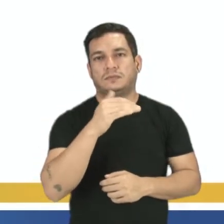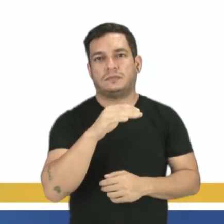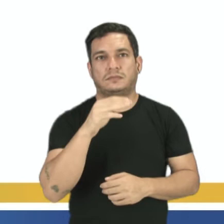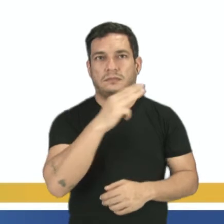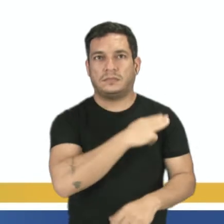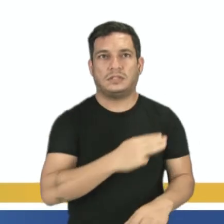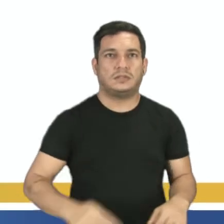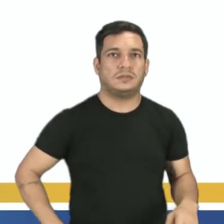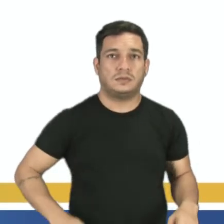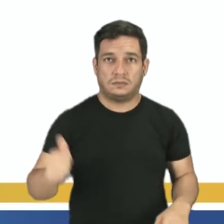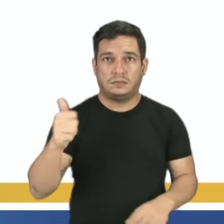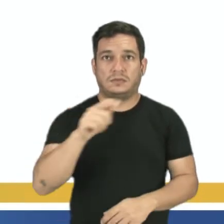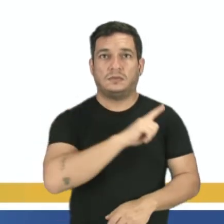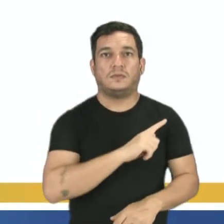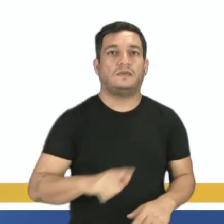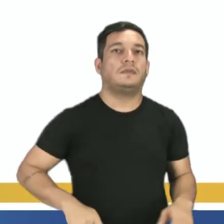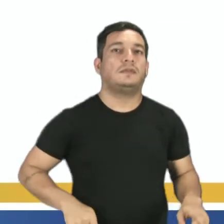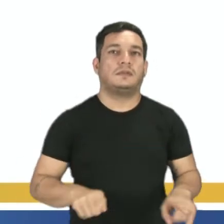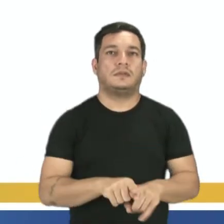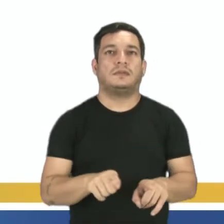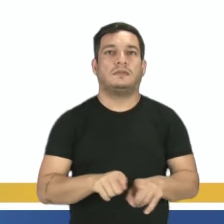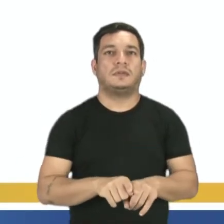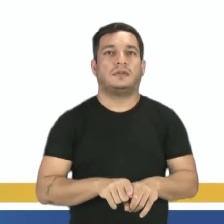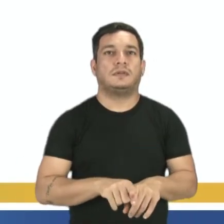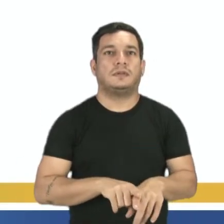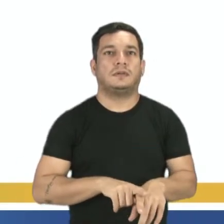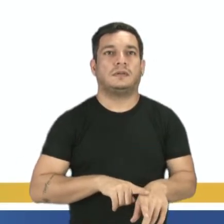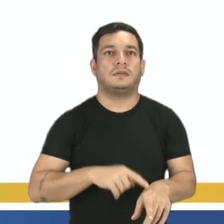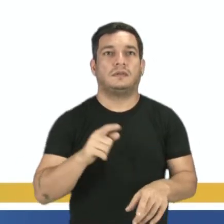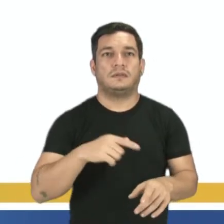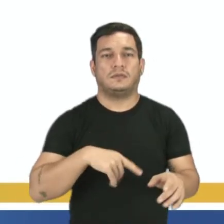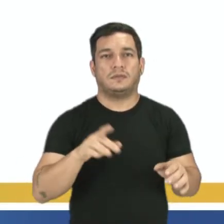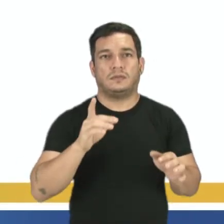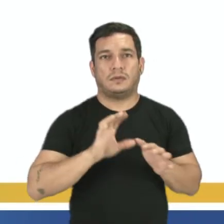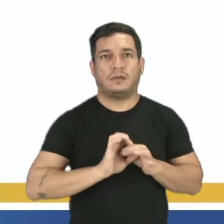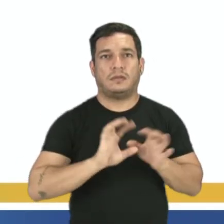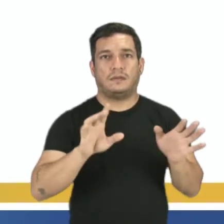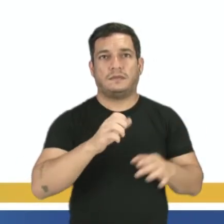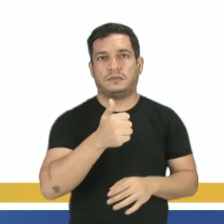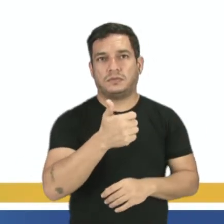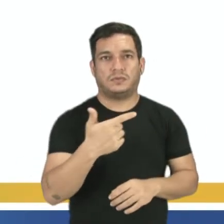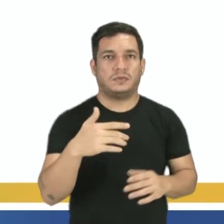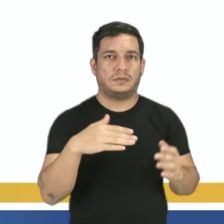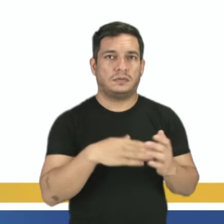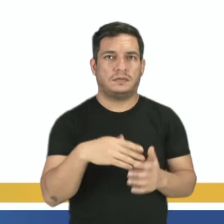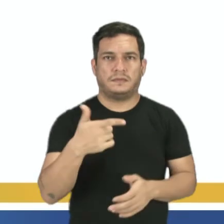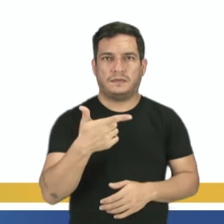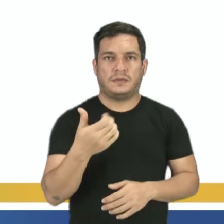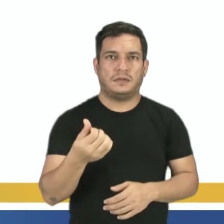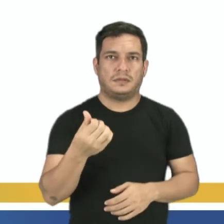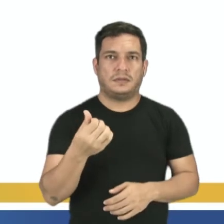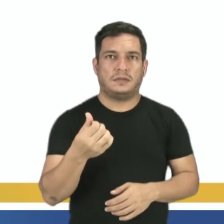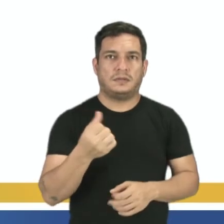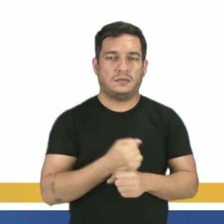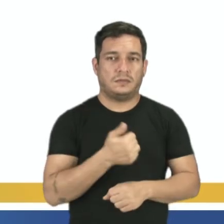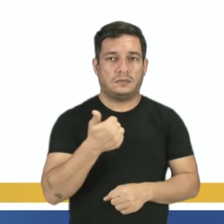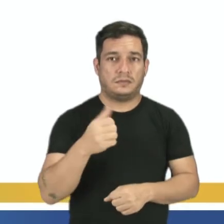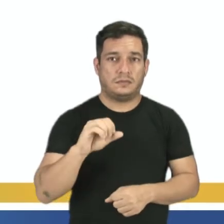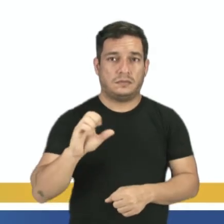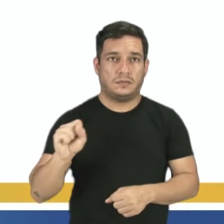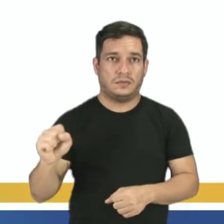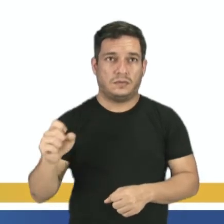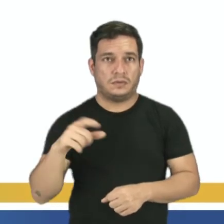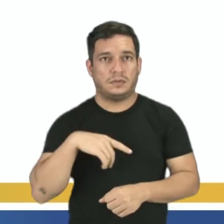12 ministros do seu primeiro governo, e os regimes parcialmente livres, que eram de 12 para 26 em